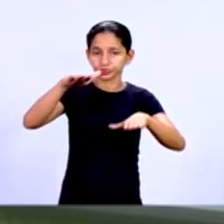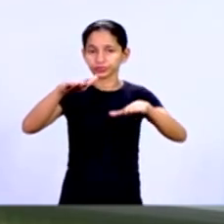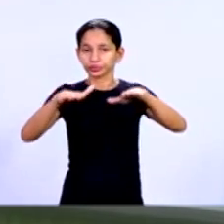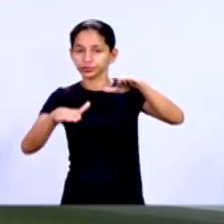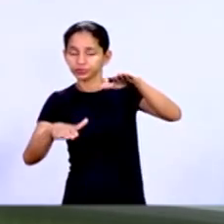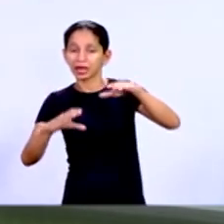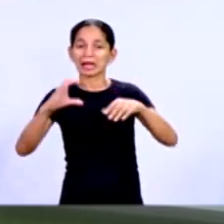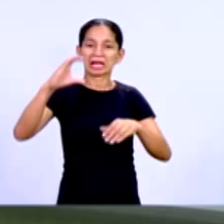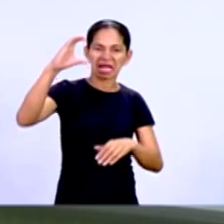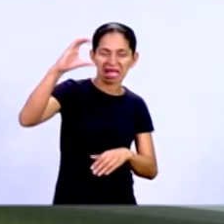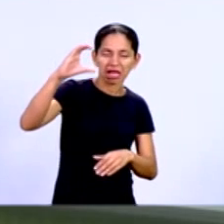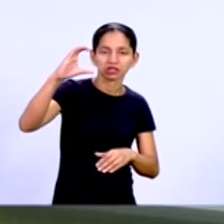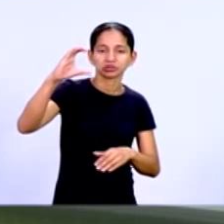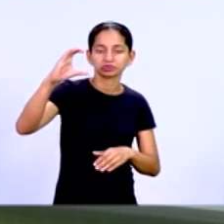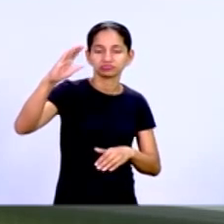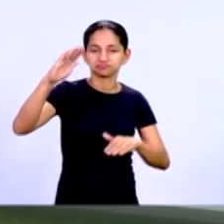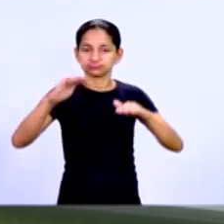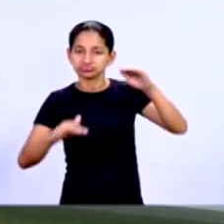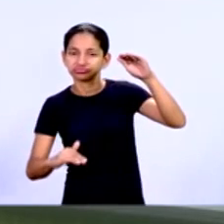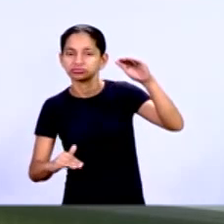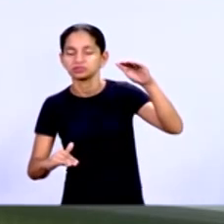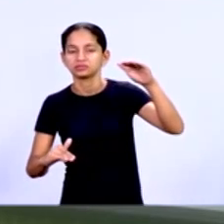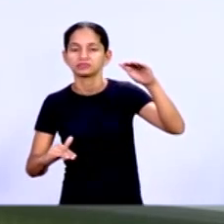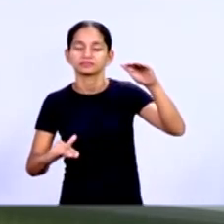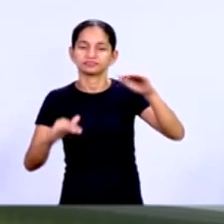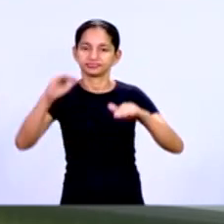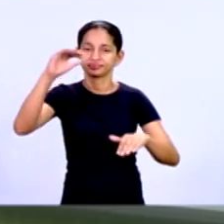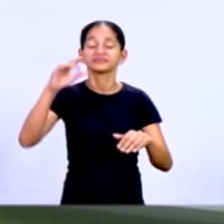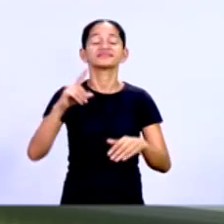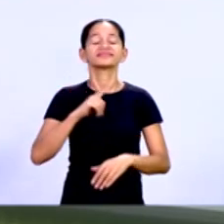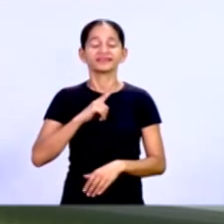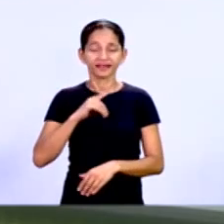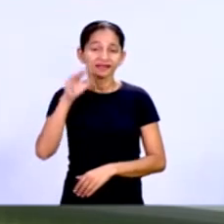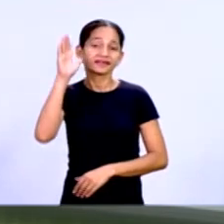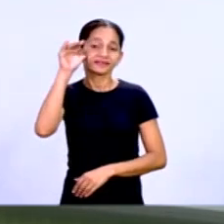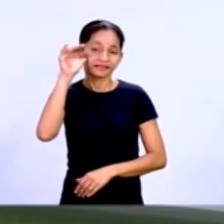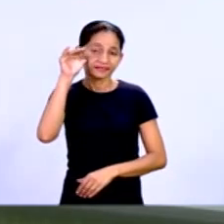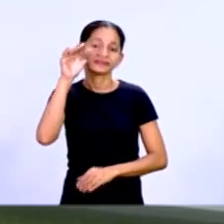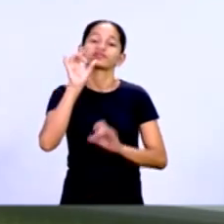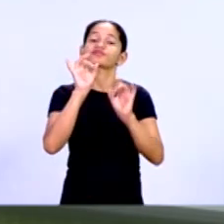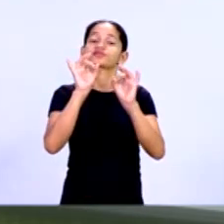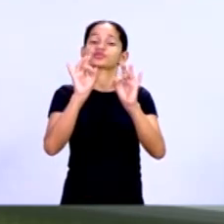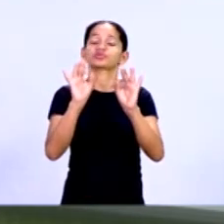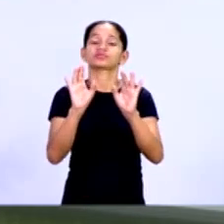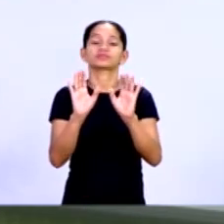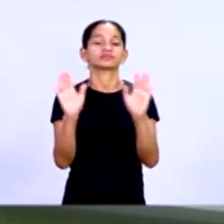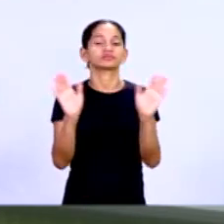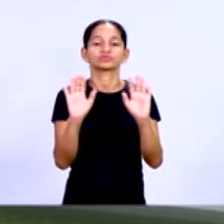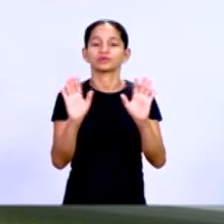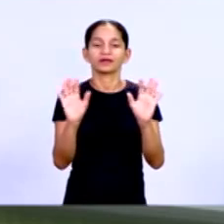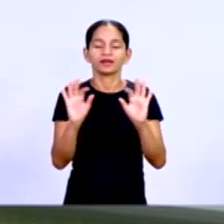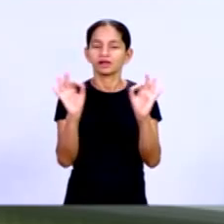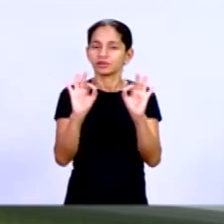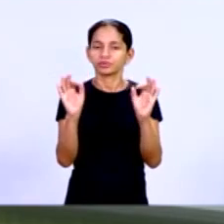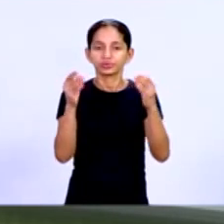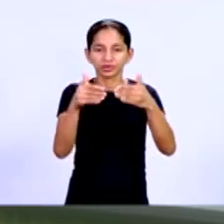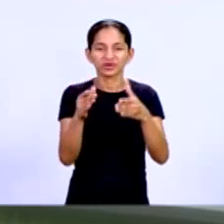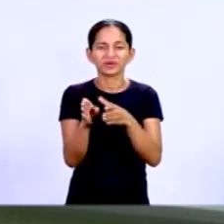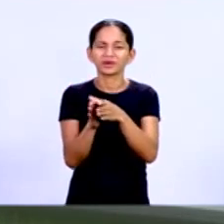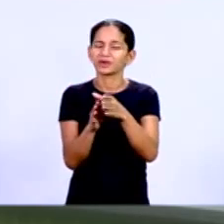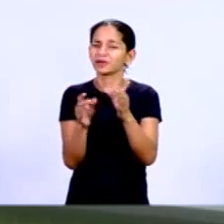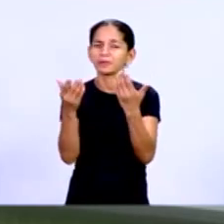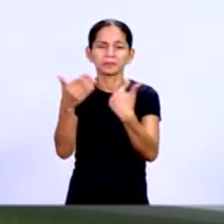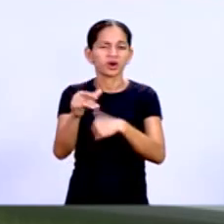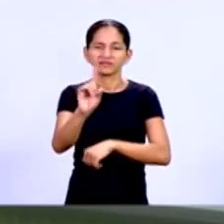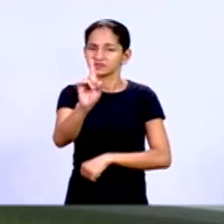credibilidade ou descredibilidade dessas empresas ou países. Vejam como curiosidade, né? Isso é assunto da nossa prova, mas é um